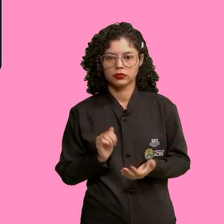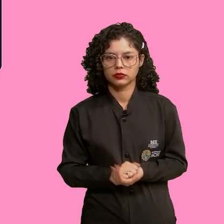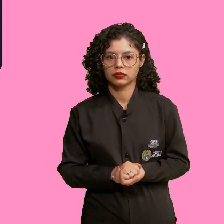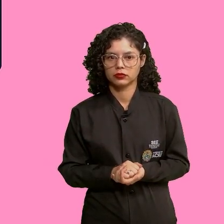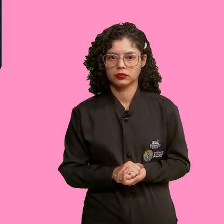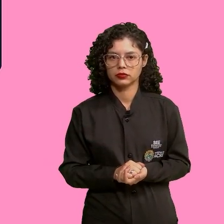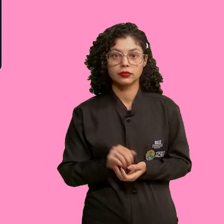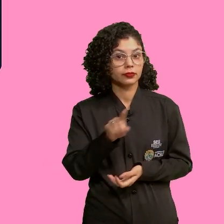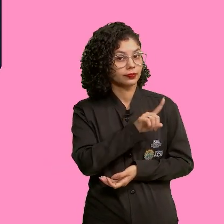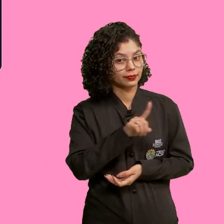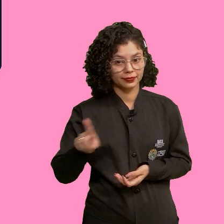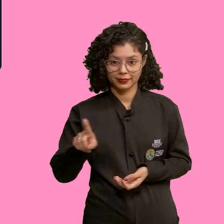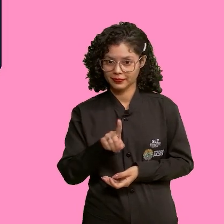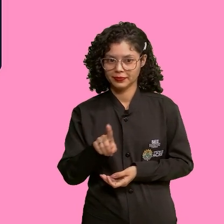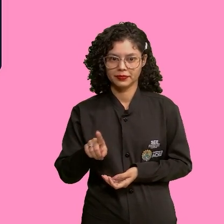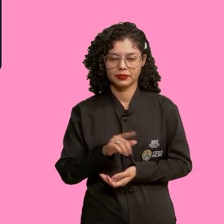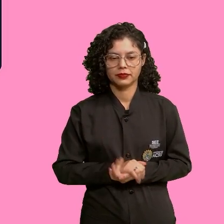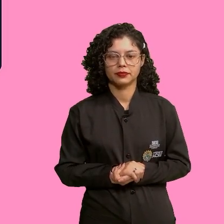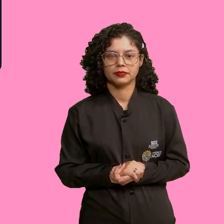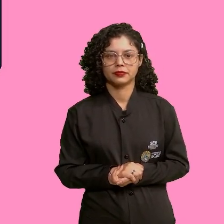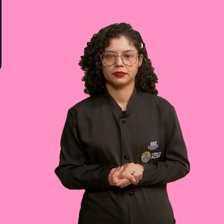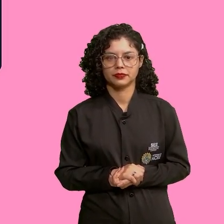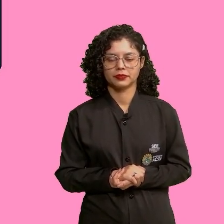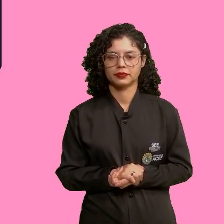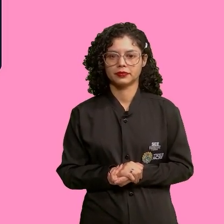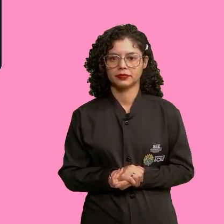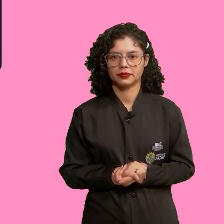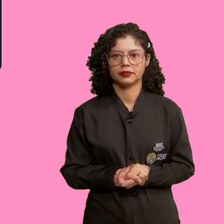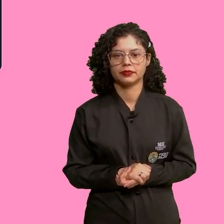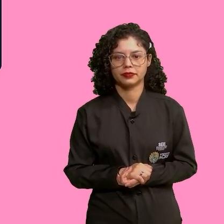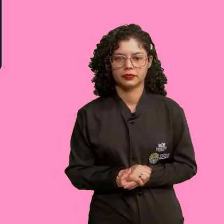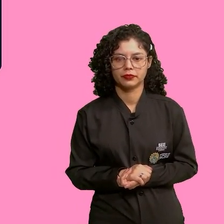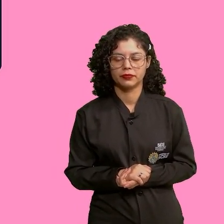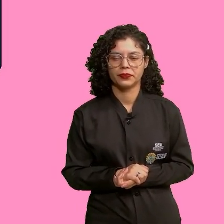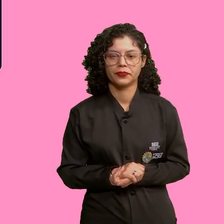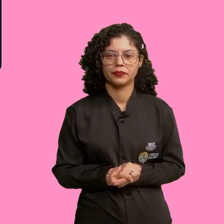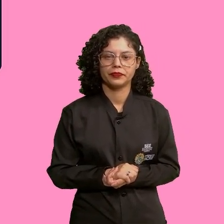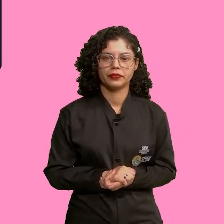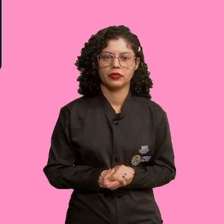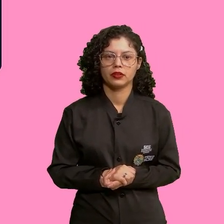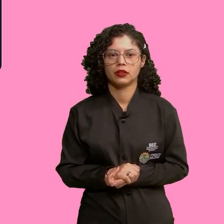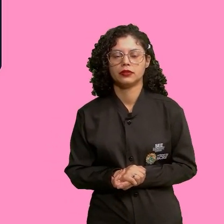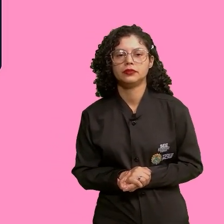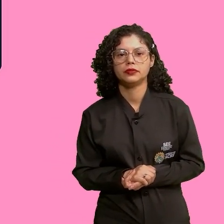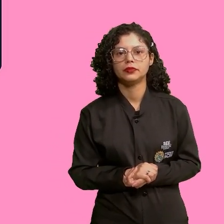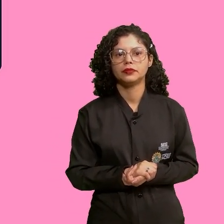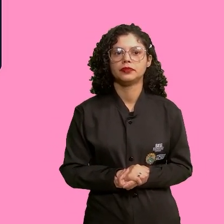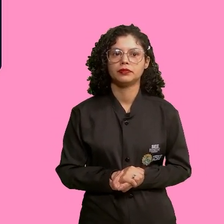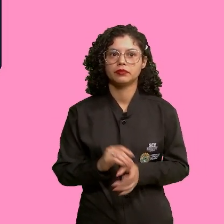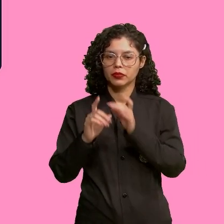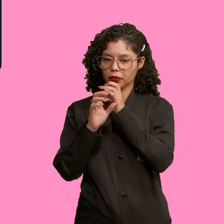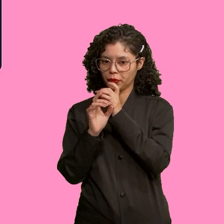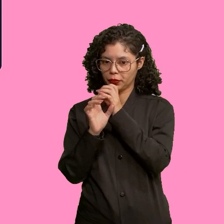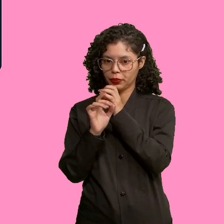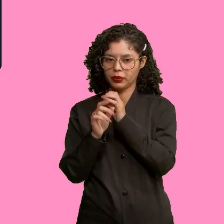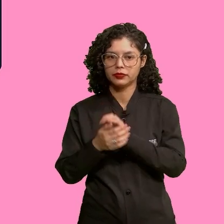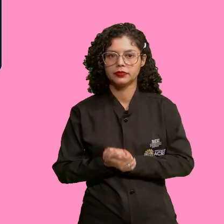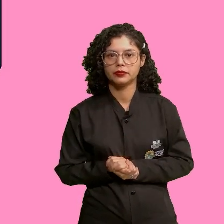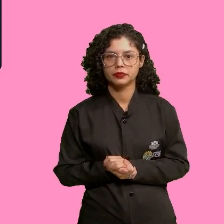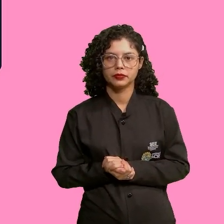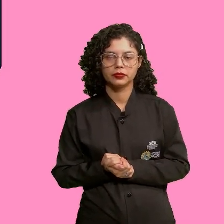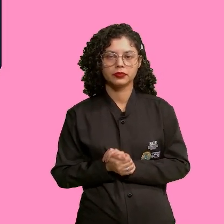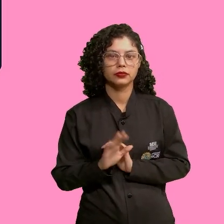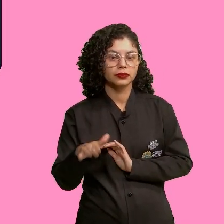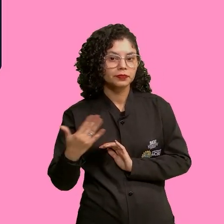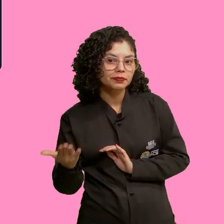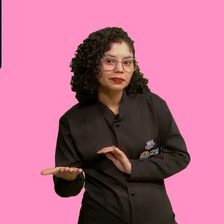instrumentos não pertence a esse grupo aí, gente? É um grupo de instrumentos de sopro, inclusive.